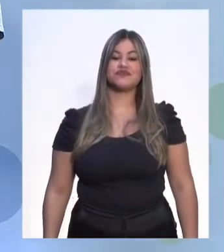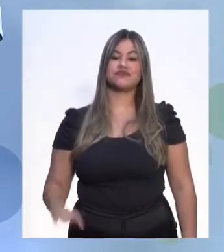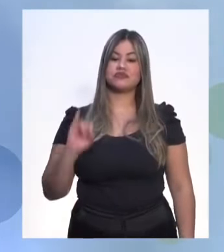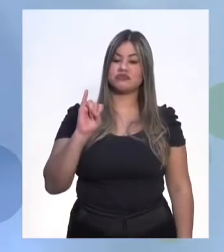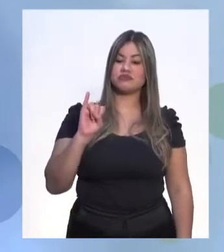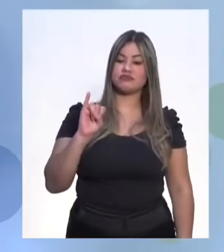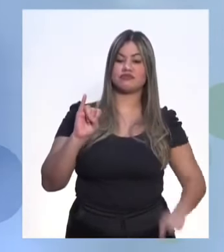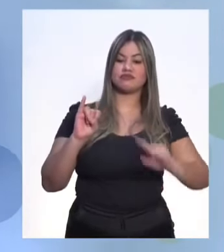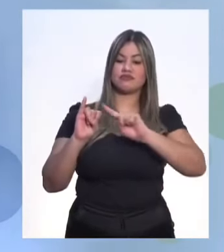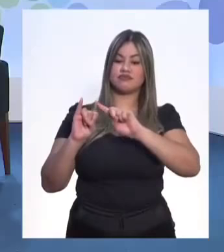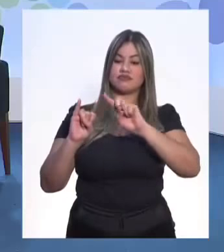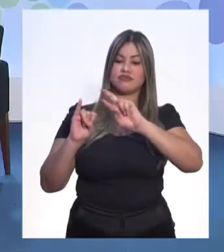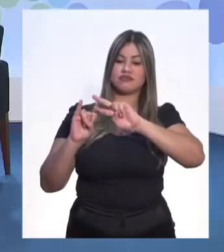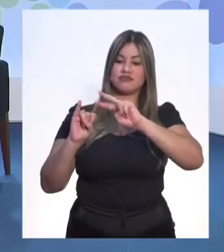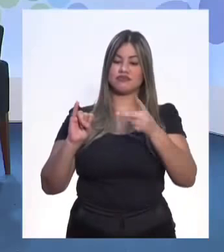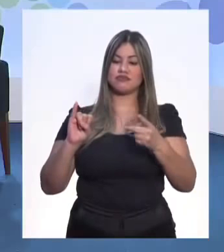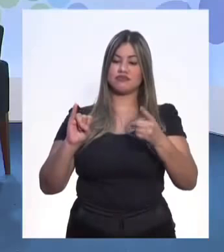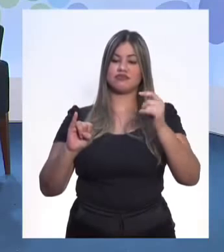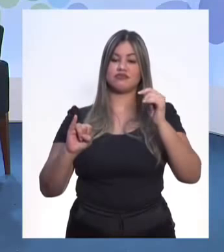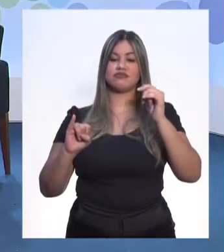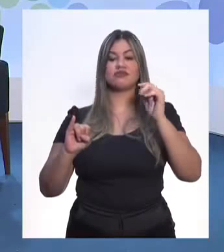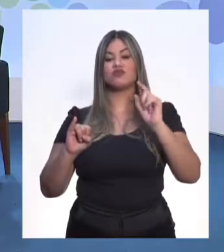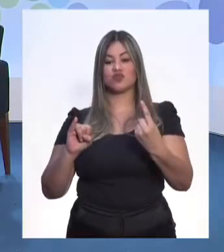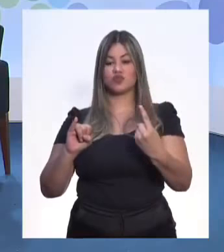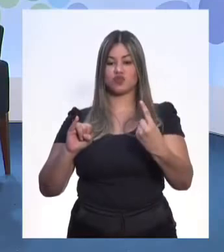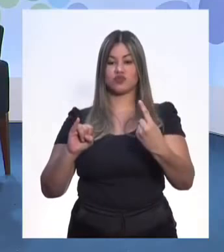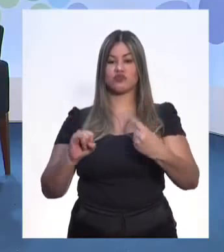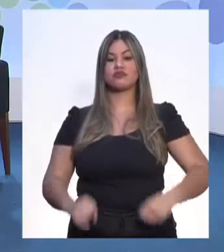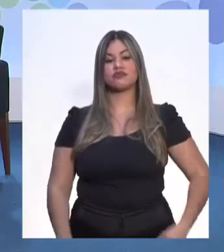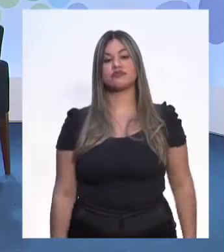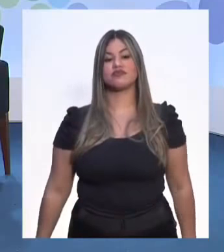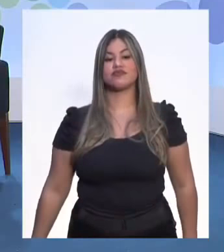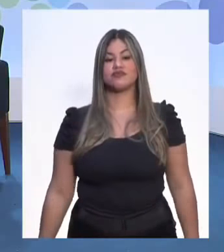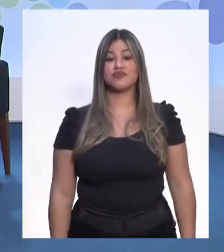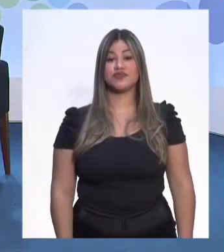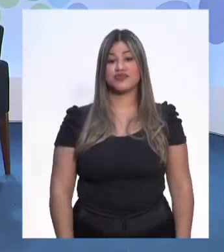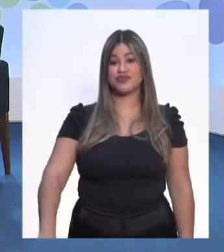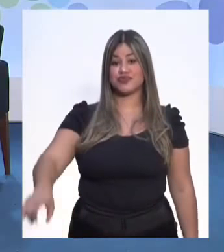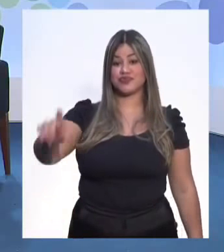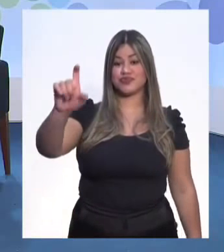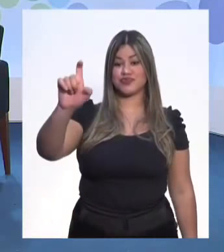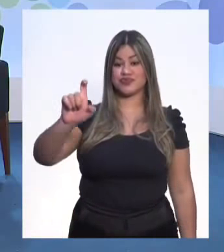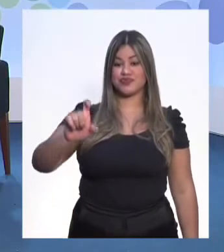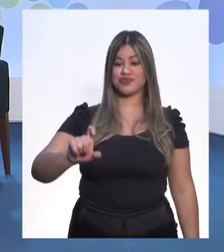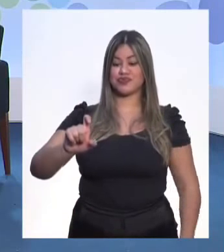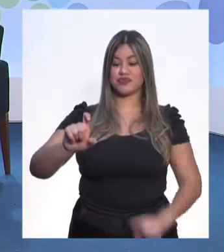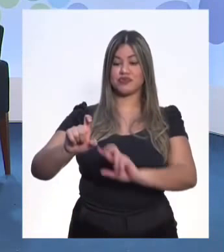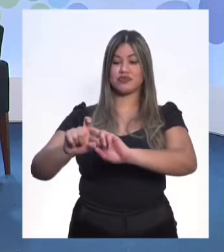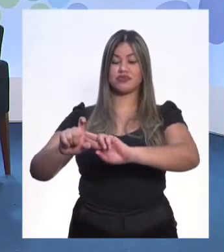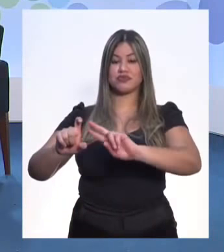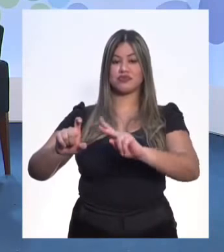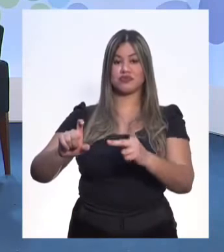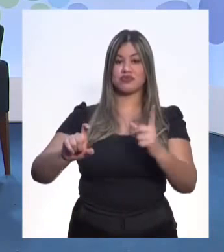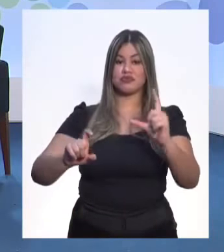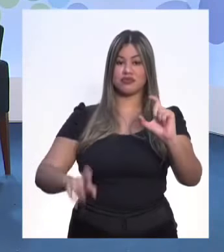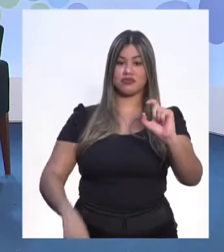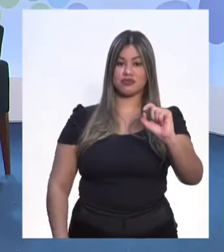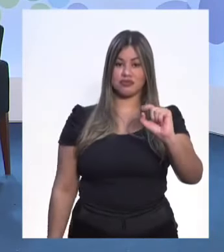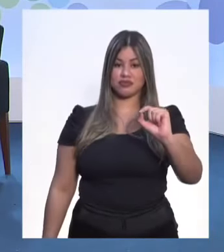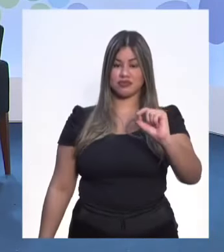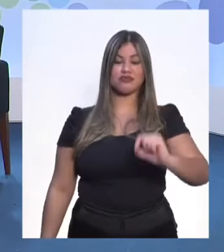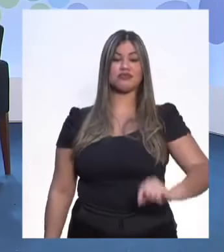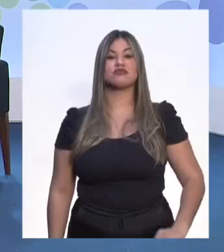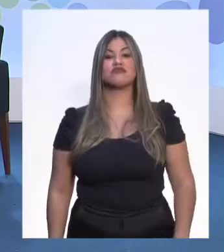o maiúsculo nails interest in lá o famoso x a representando os dez